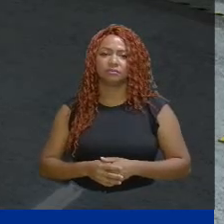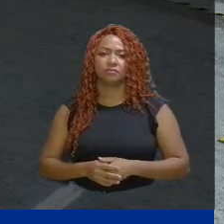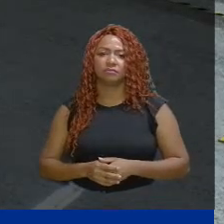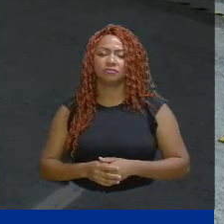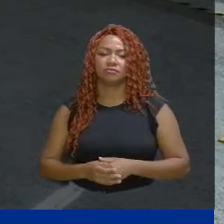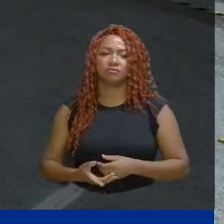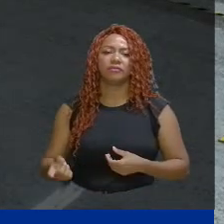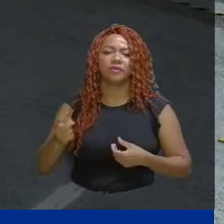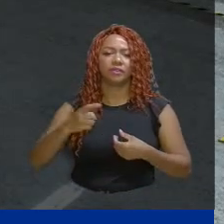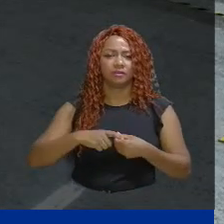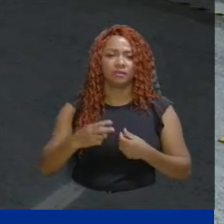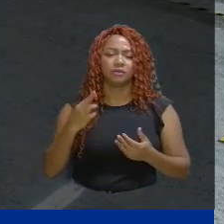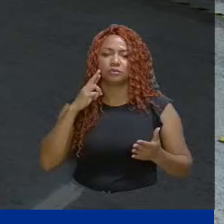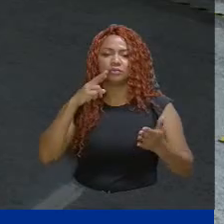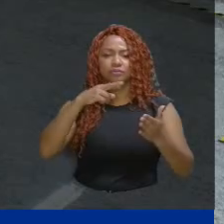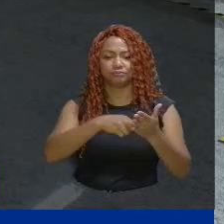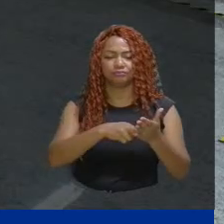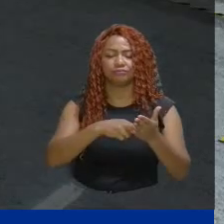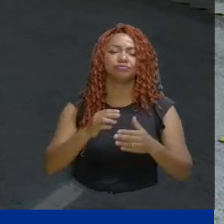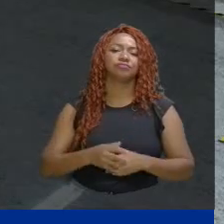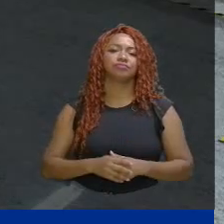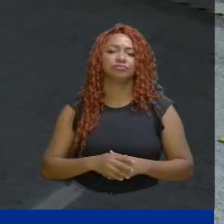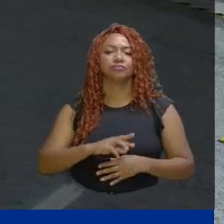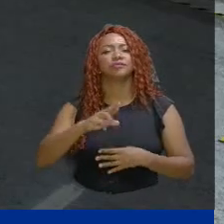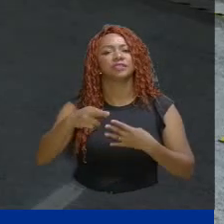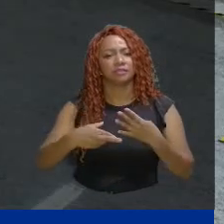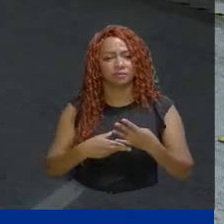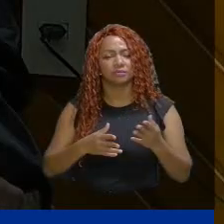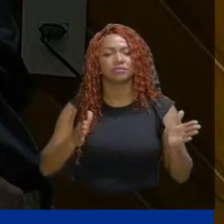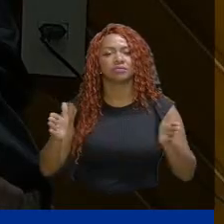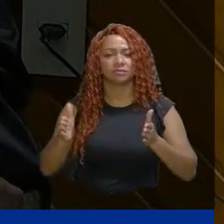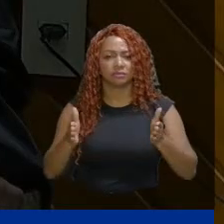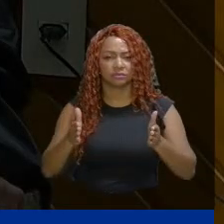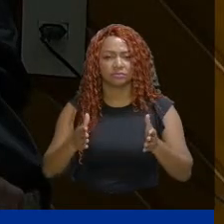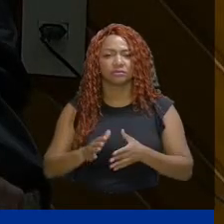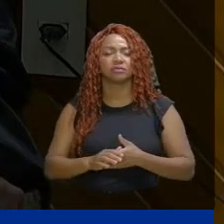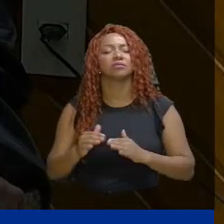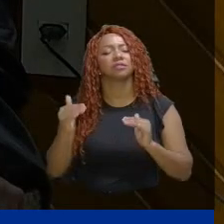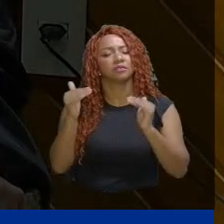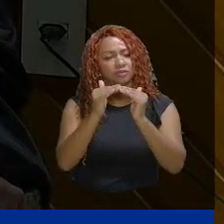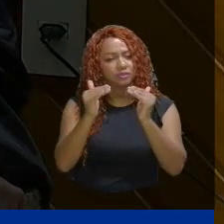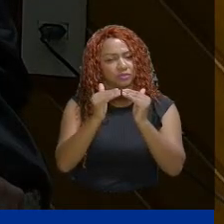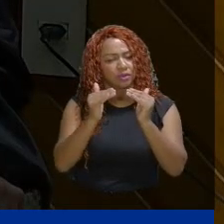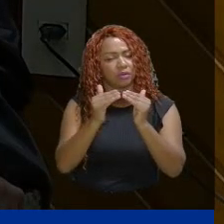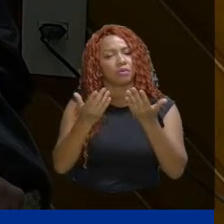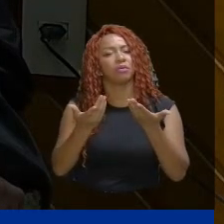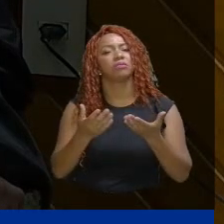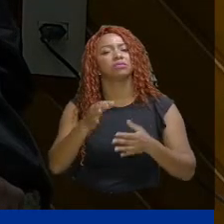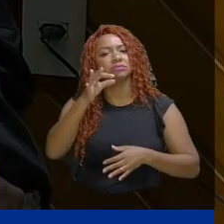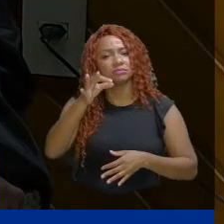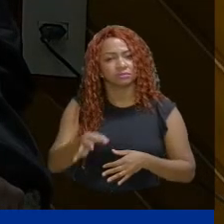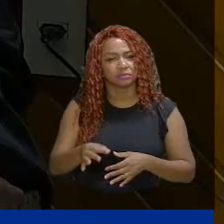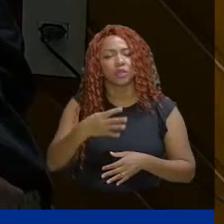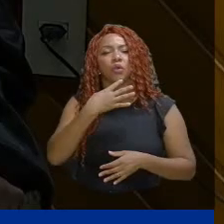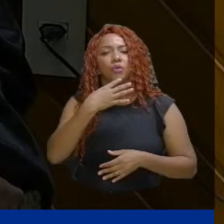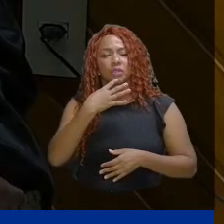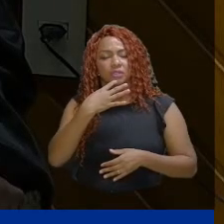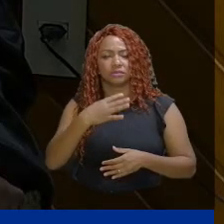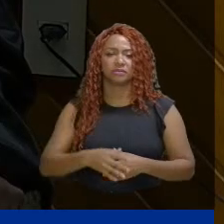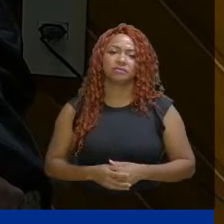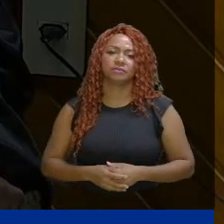Devolvo a palavra ao relator. Presidente, o recurso é tempestivo e atende os requisitos formais, razão pela qual dele conheço.